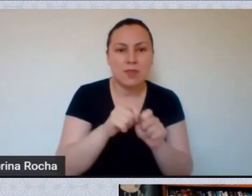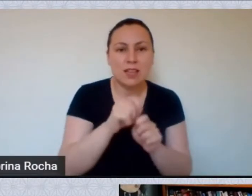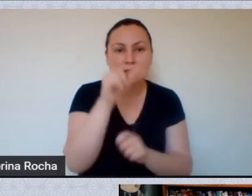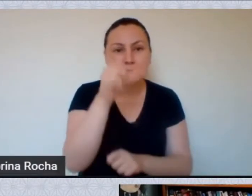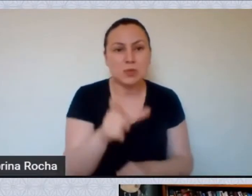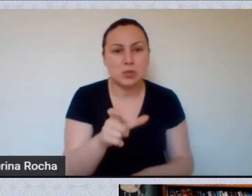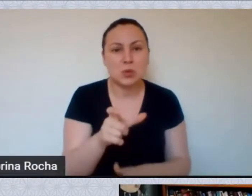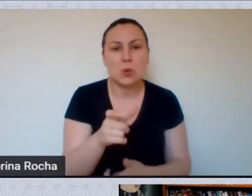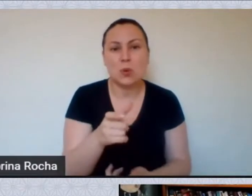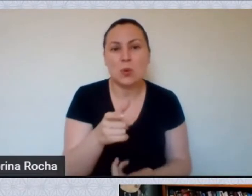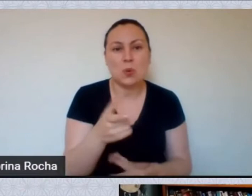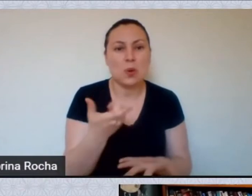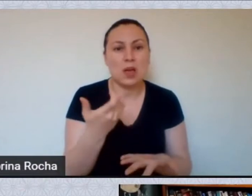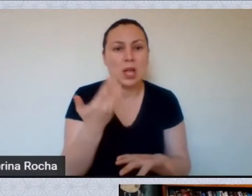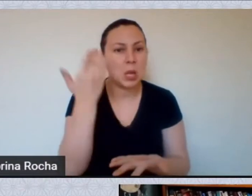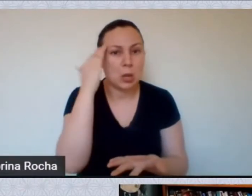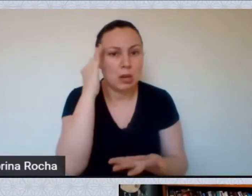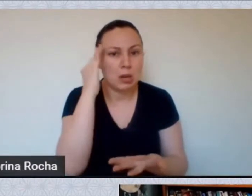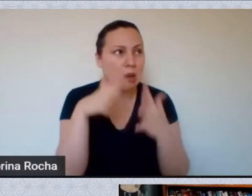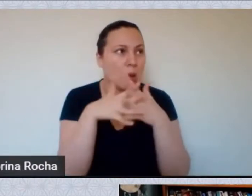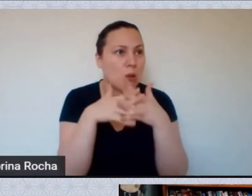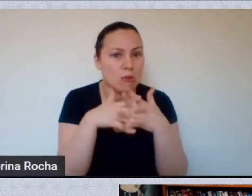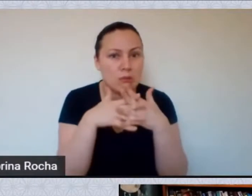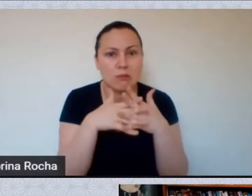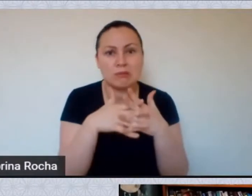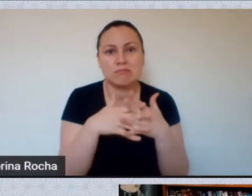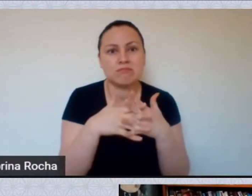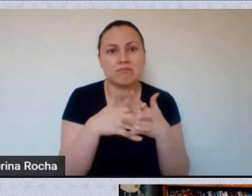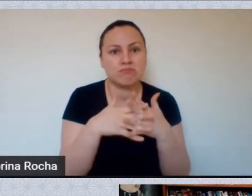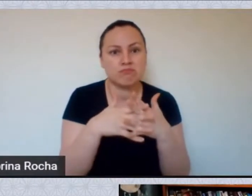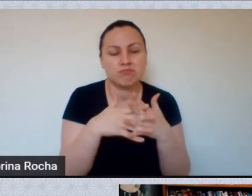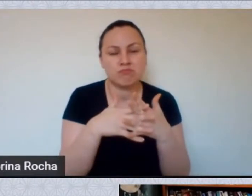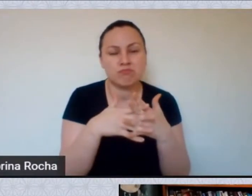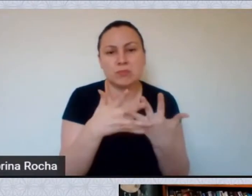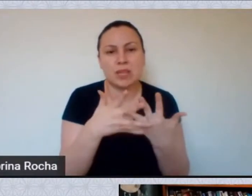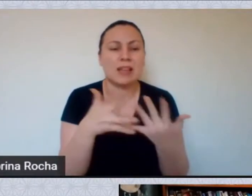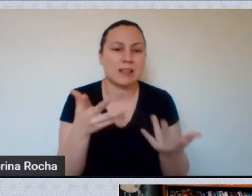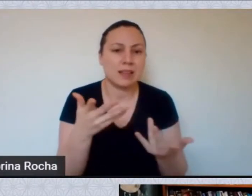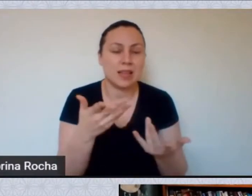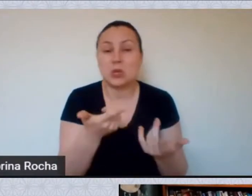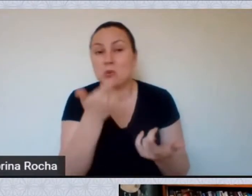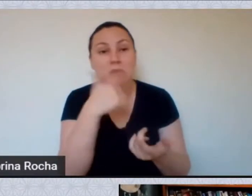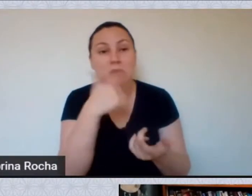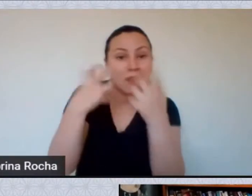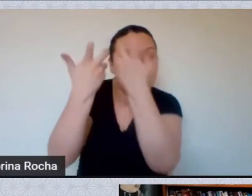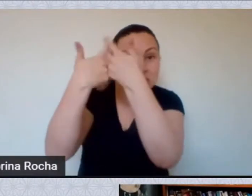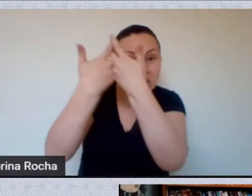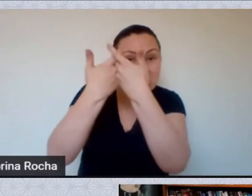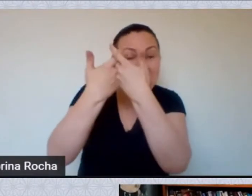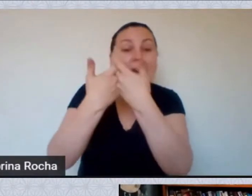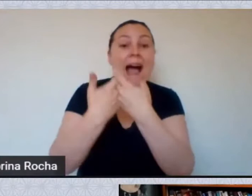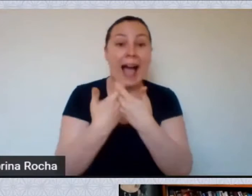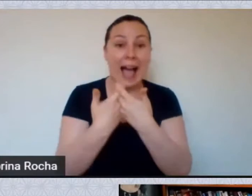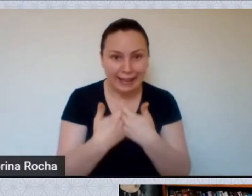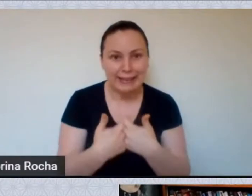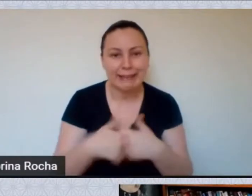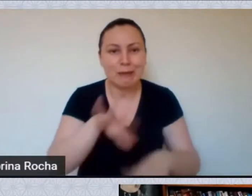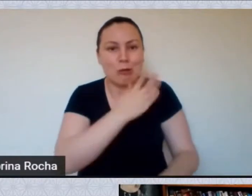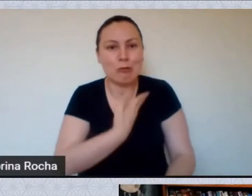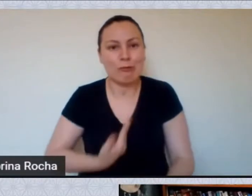de anarquia cultural, para que então o governo possa vir e coloque uma visão